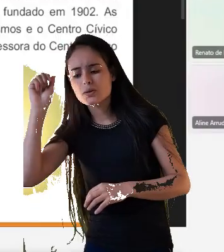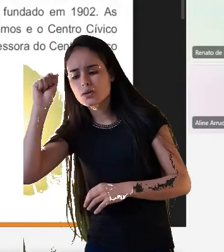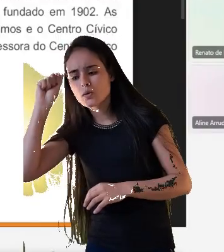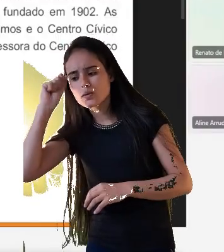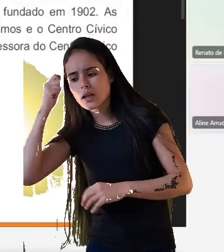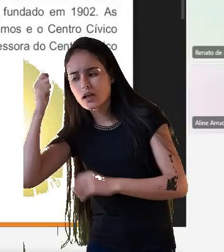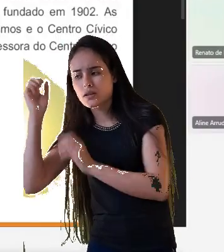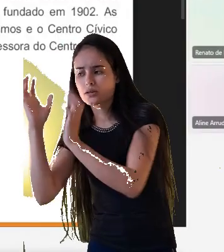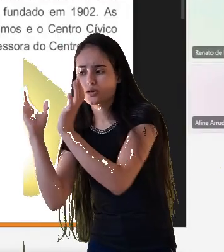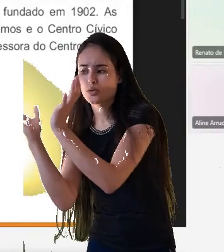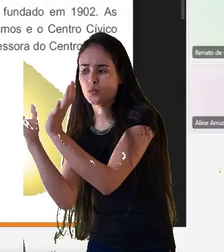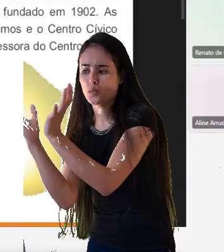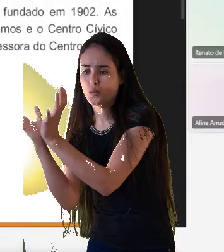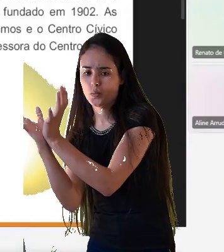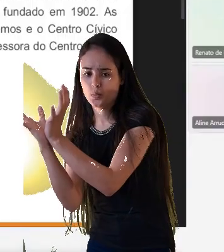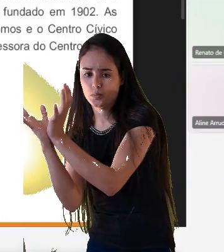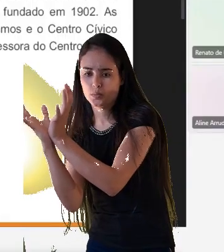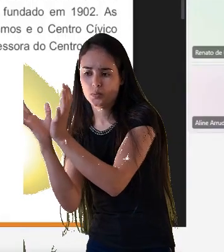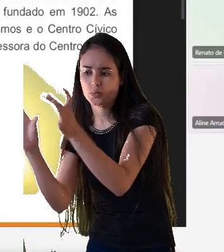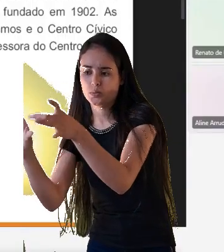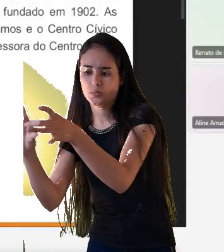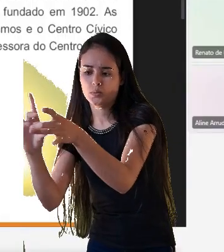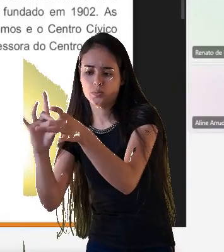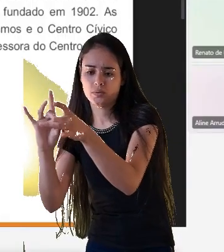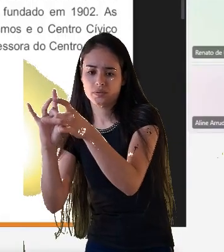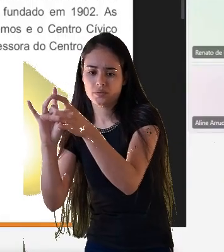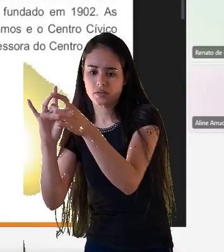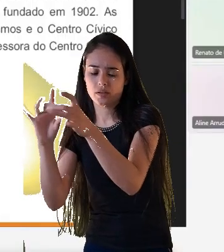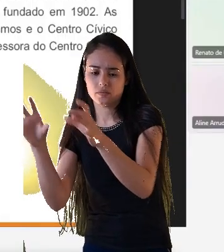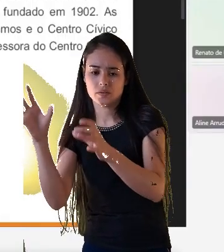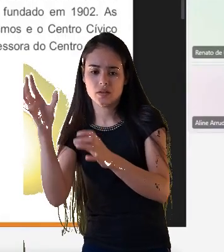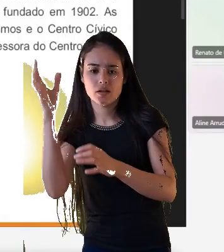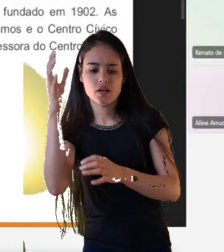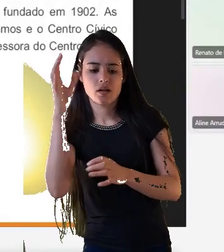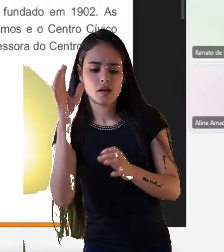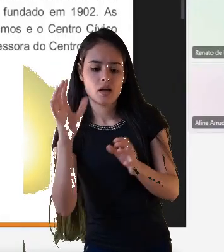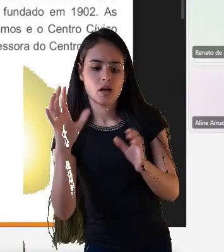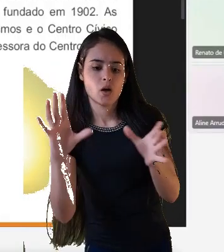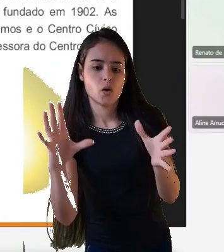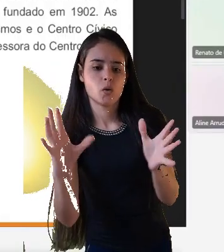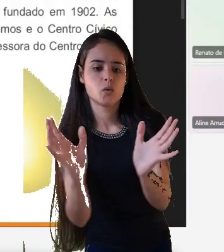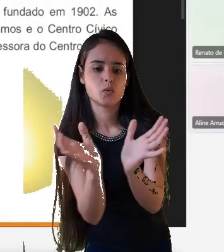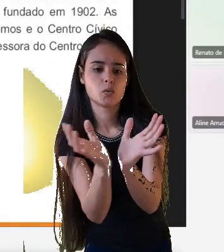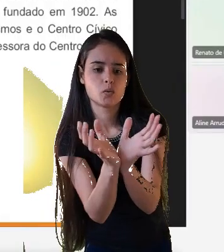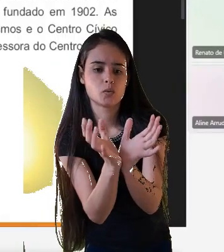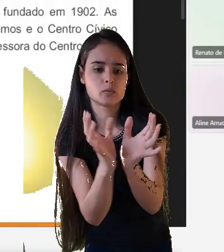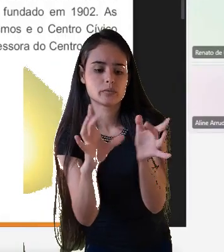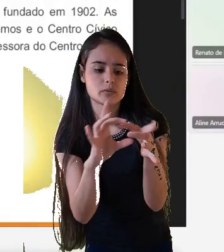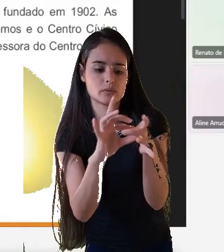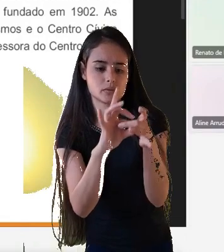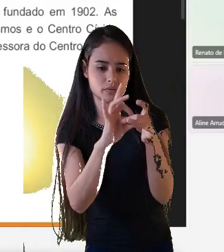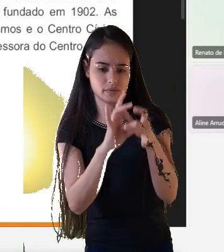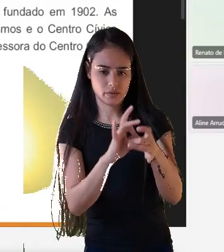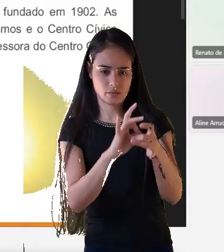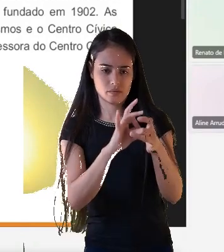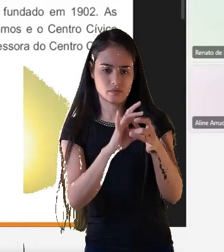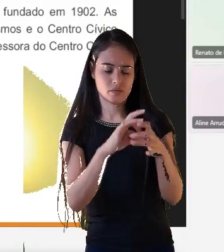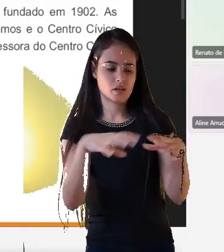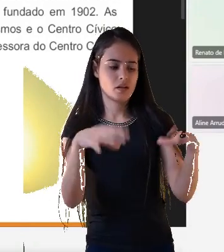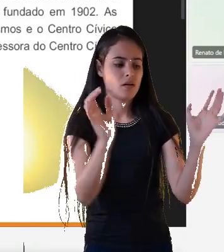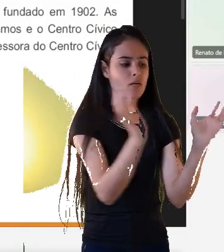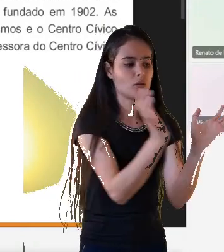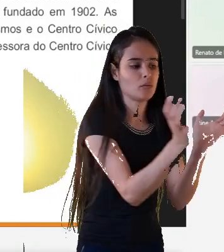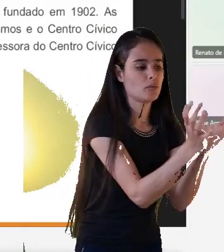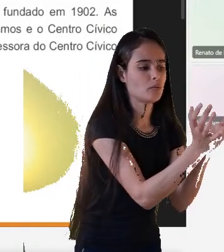organizar, tá? E esses clubes, eles não era só entretenimento, eles tinham